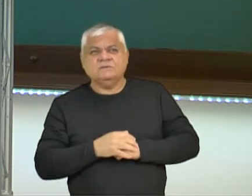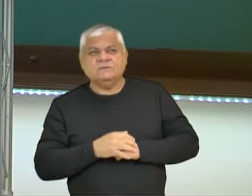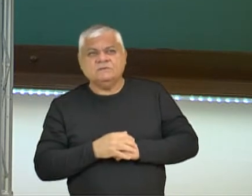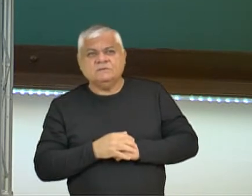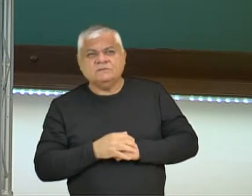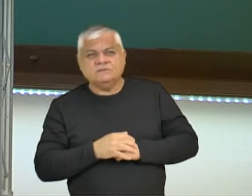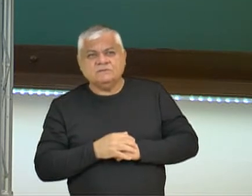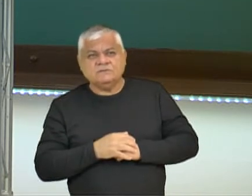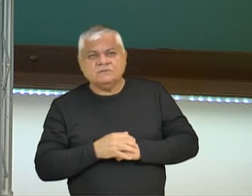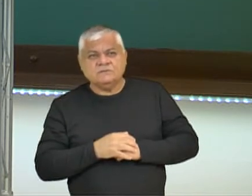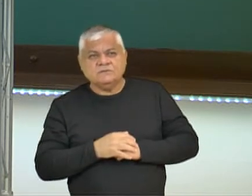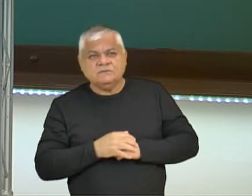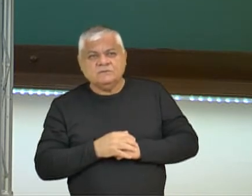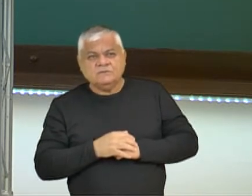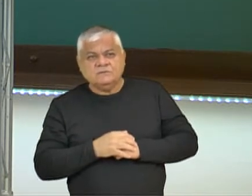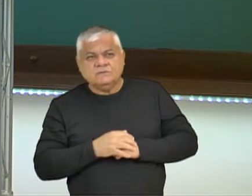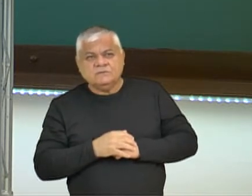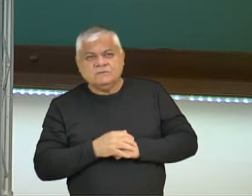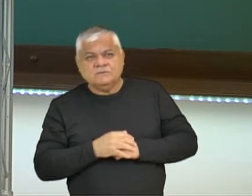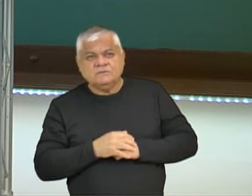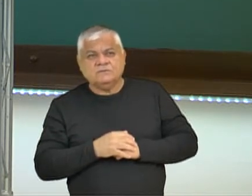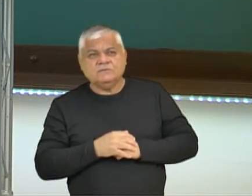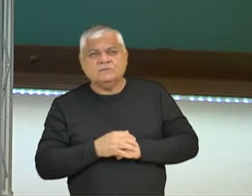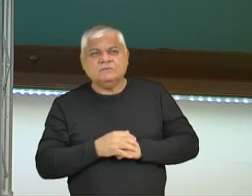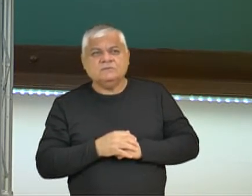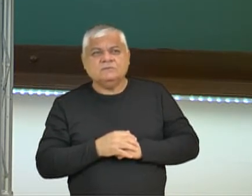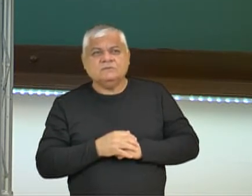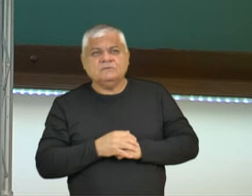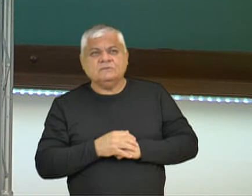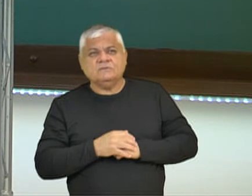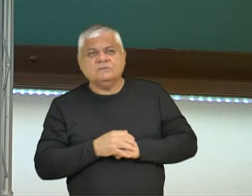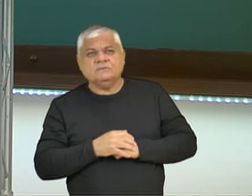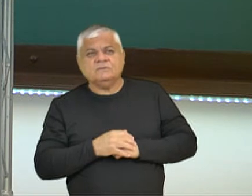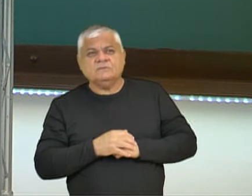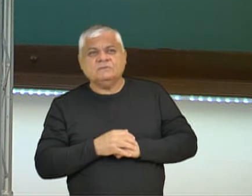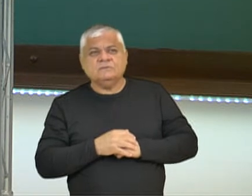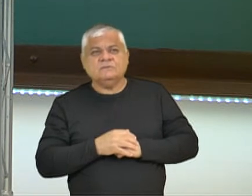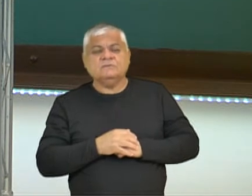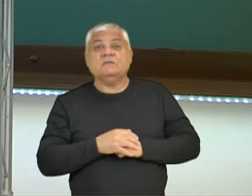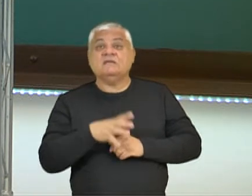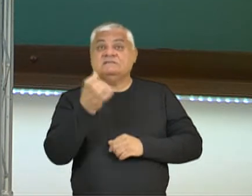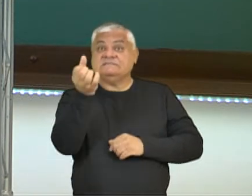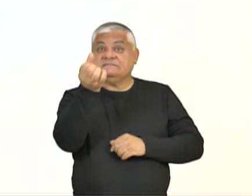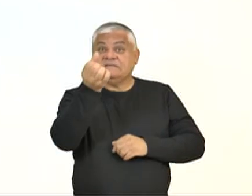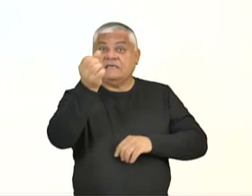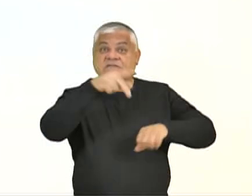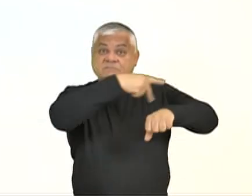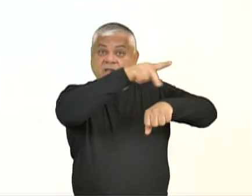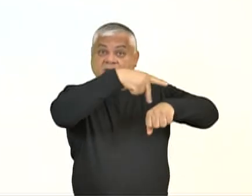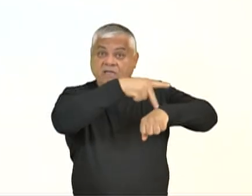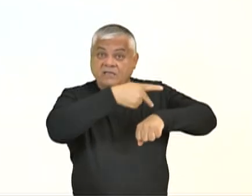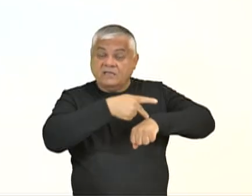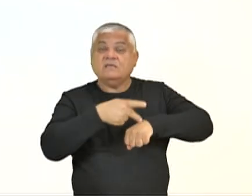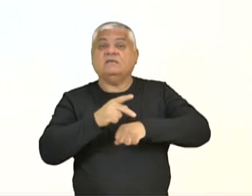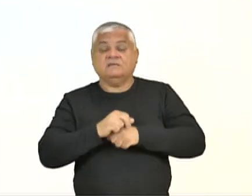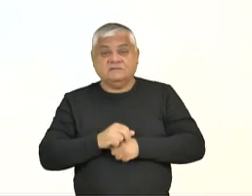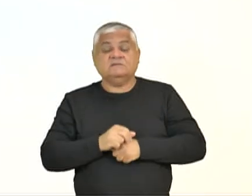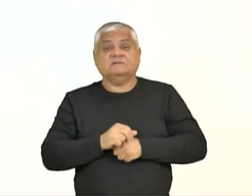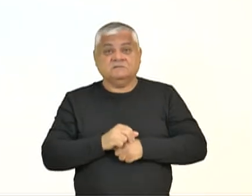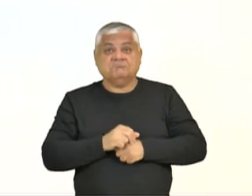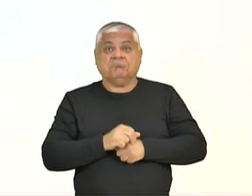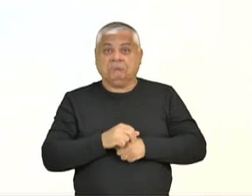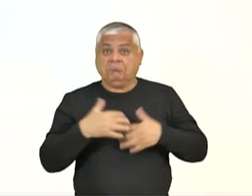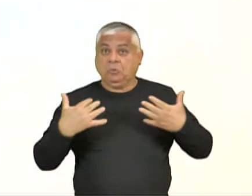2, 3, 4, 5, 6, vamos ver se tem algum pequenininho aqui. 6, então ela aparece em 6, mais do que a Frida